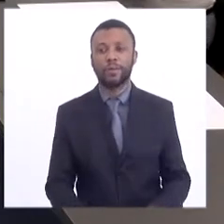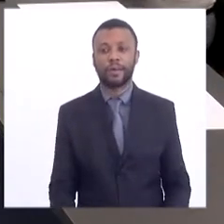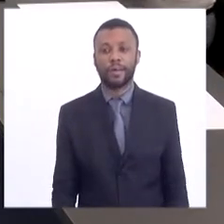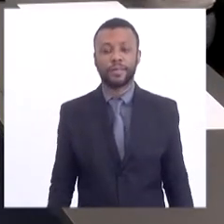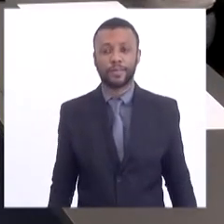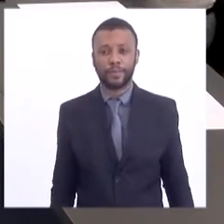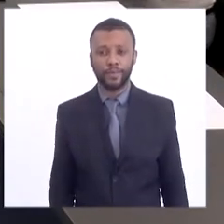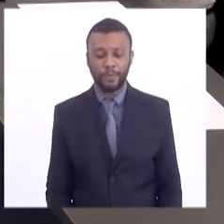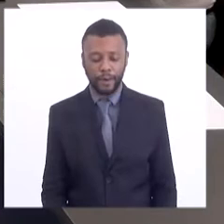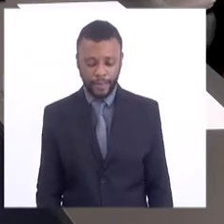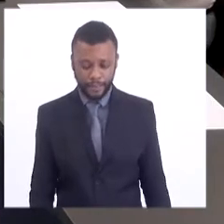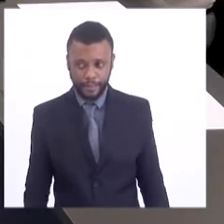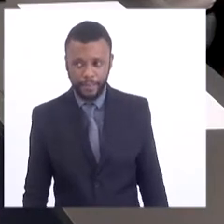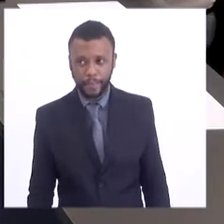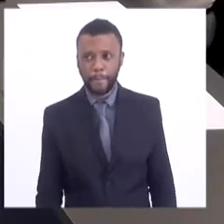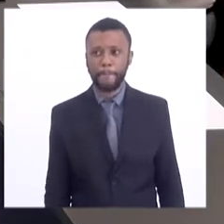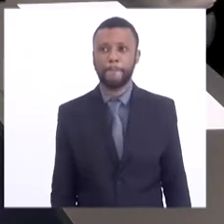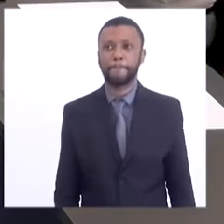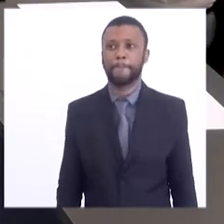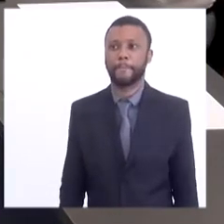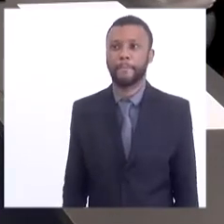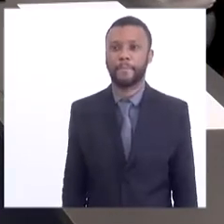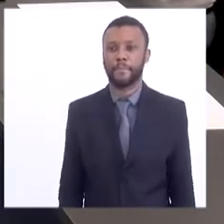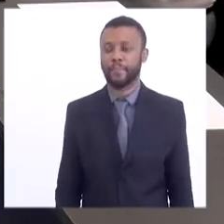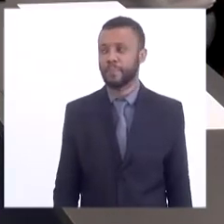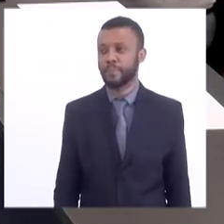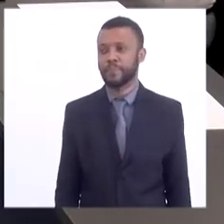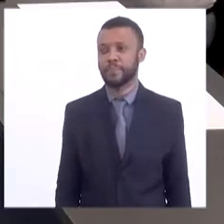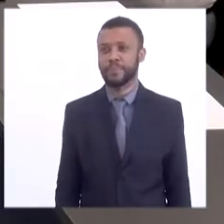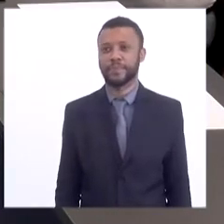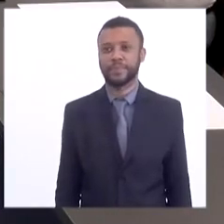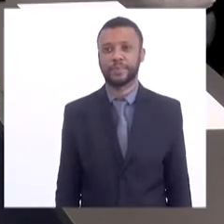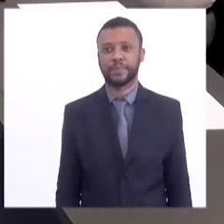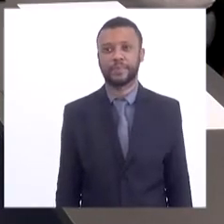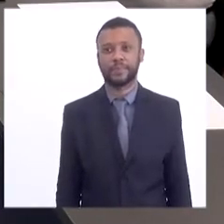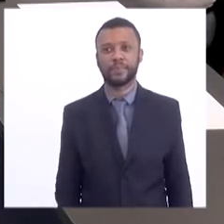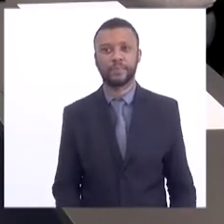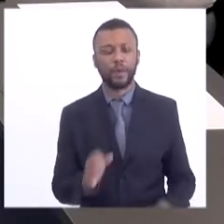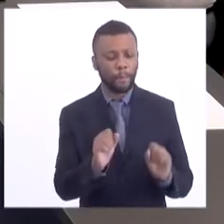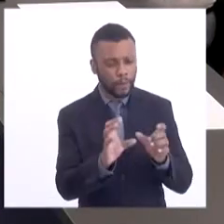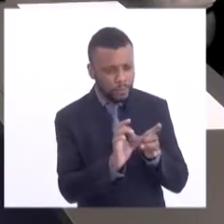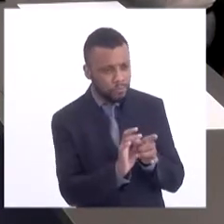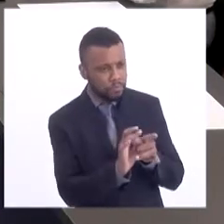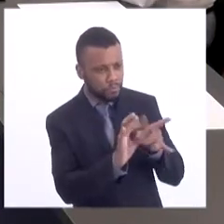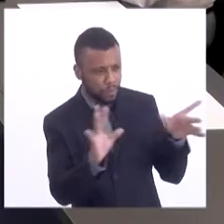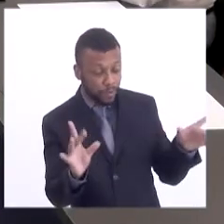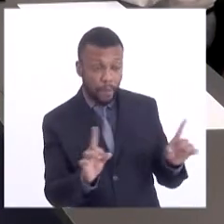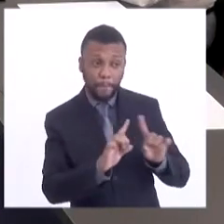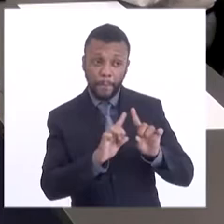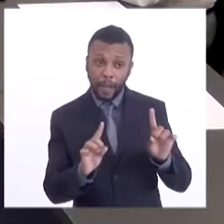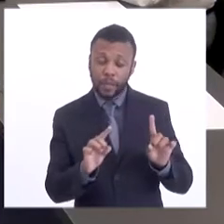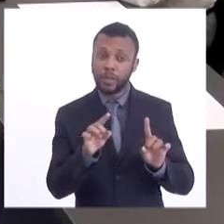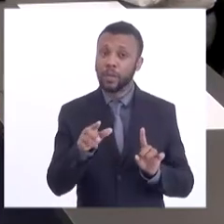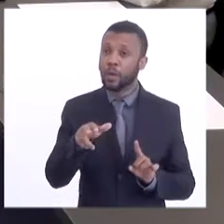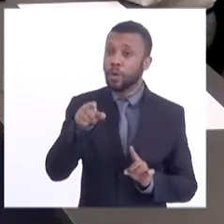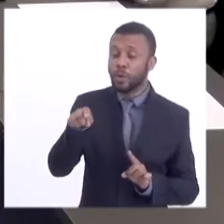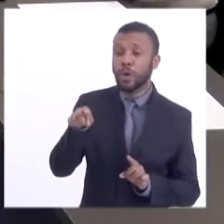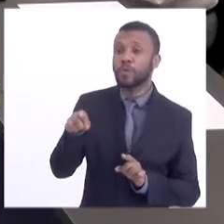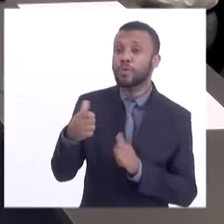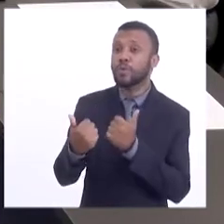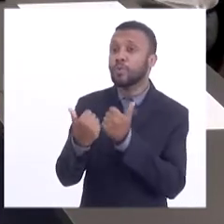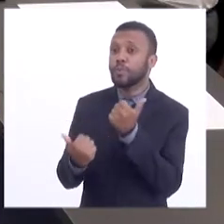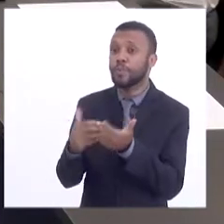melhor que depois é do de Padre Leomar eu vou passar pela Controladoria o senhor está dispensado mas não o nosso